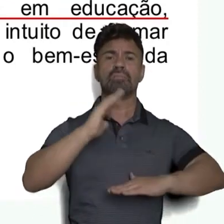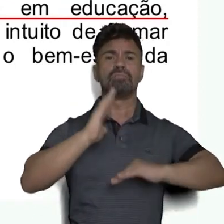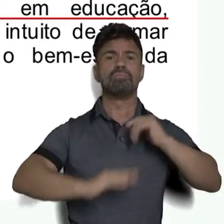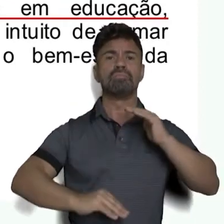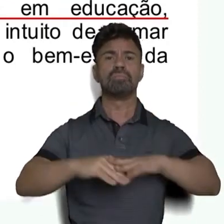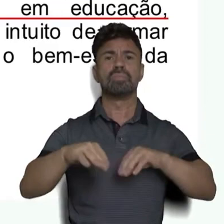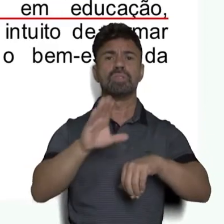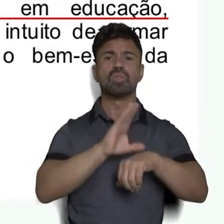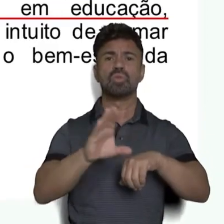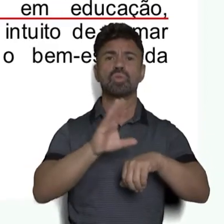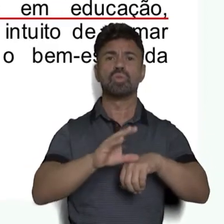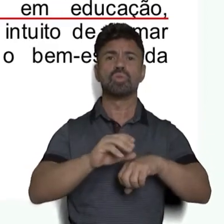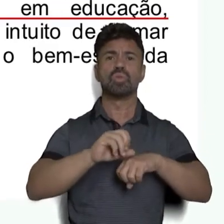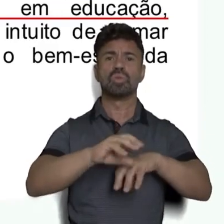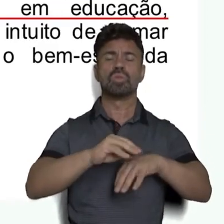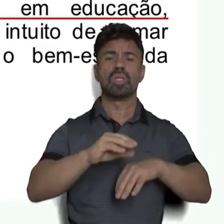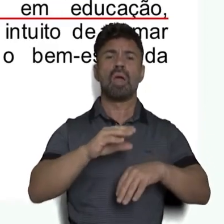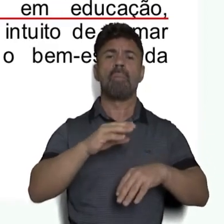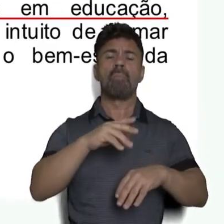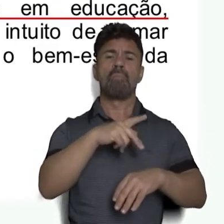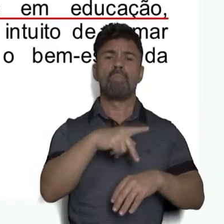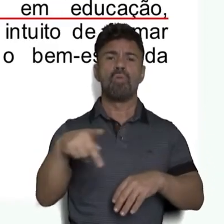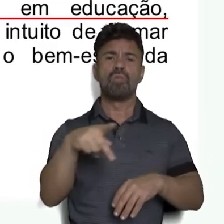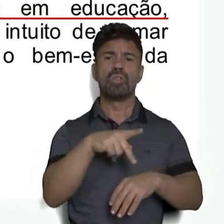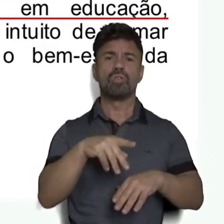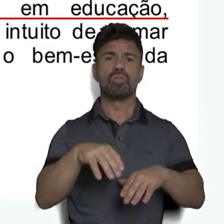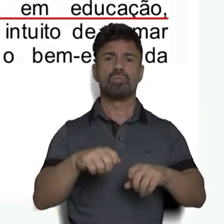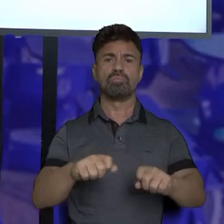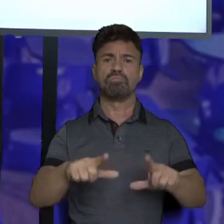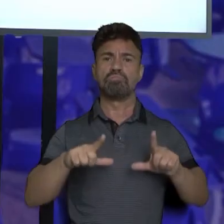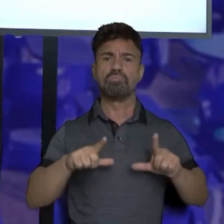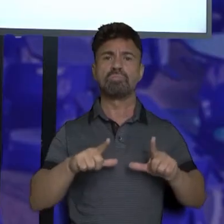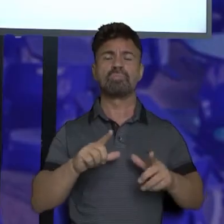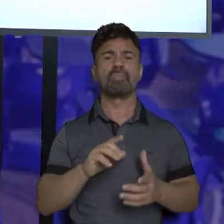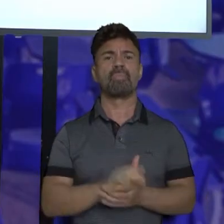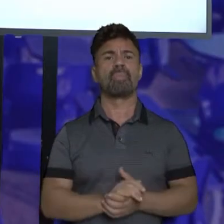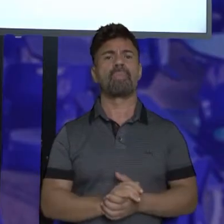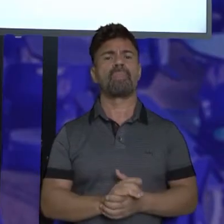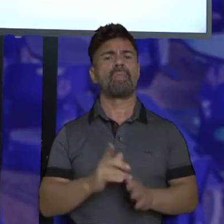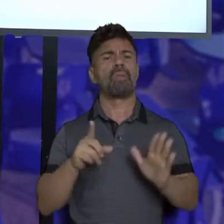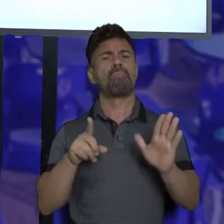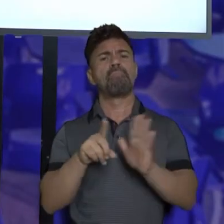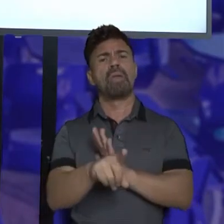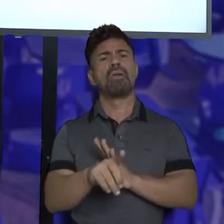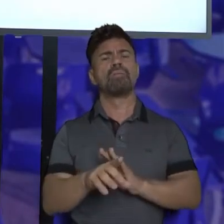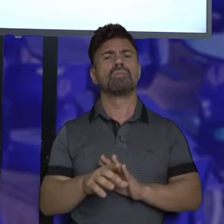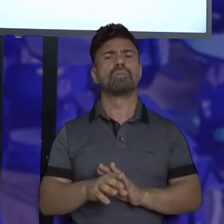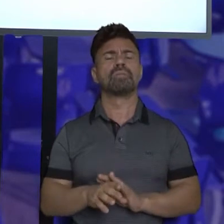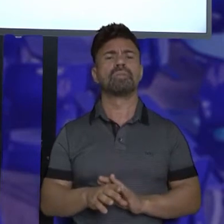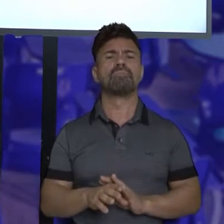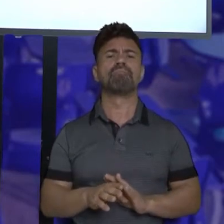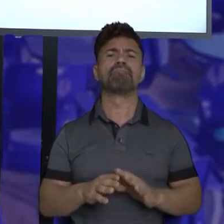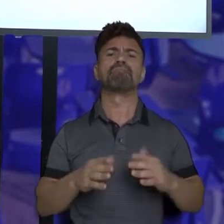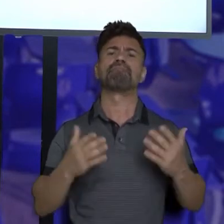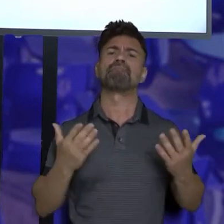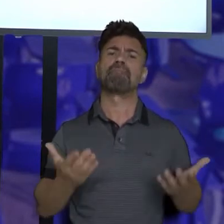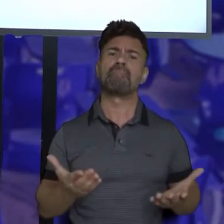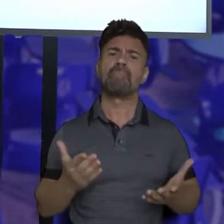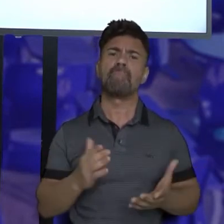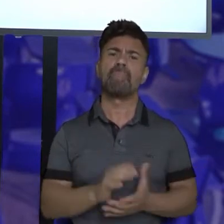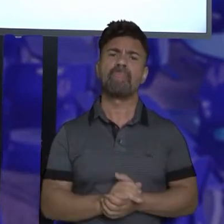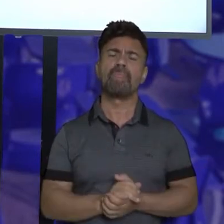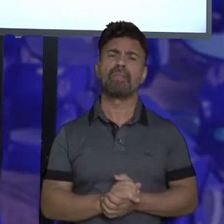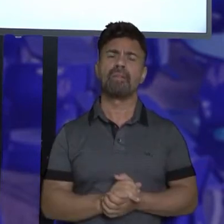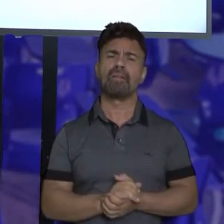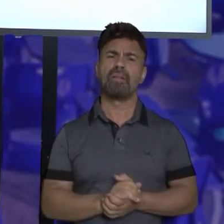professores. Perceberam aqui? Agora a gente se pergunta, mas, então, será